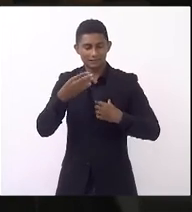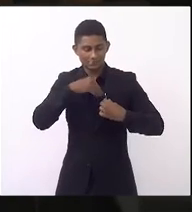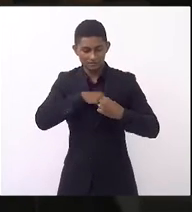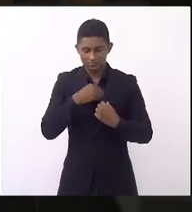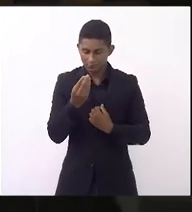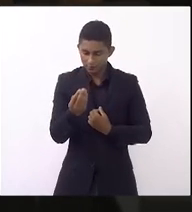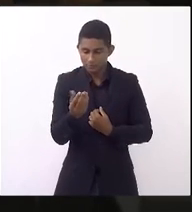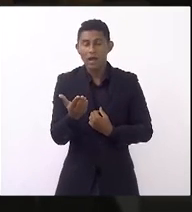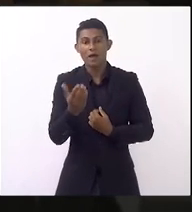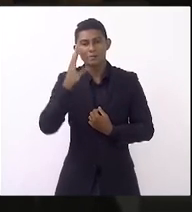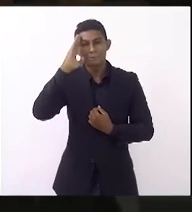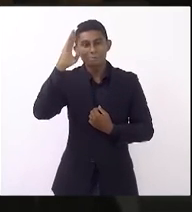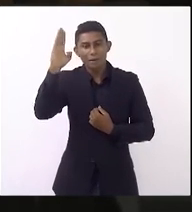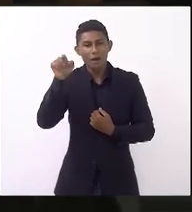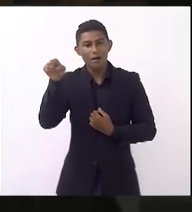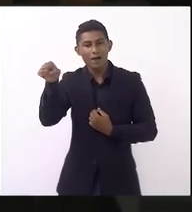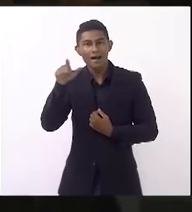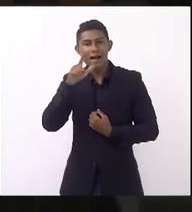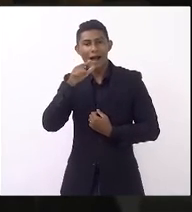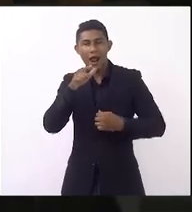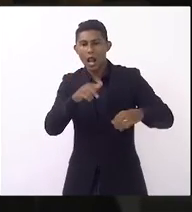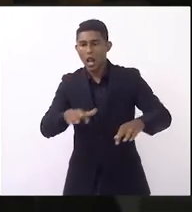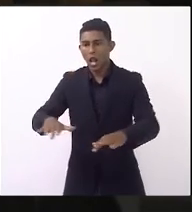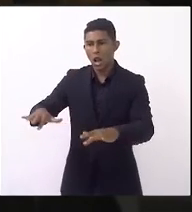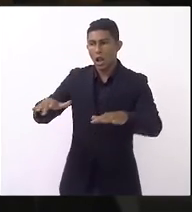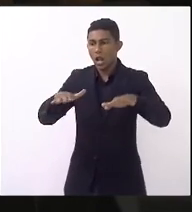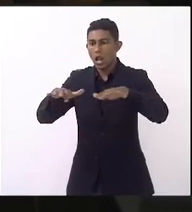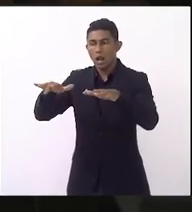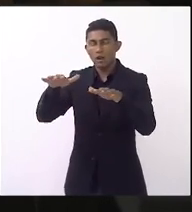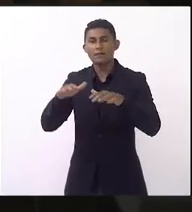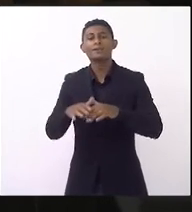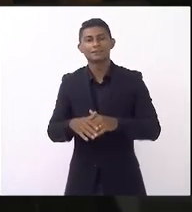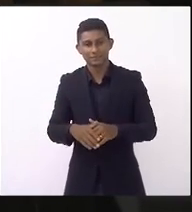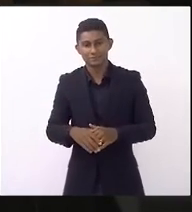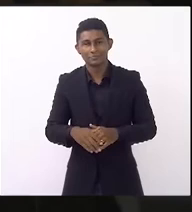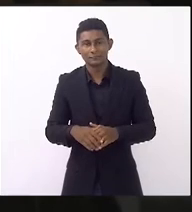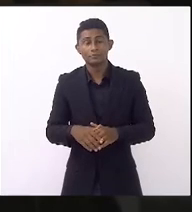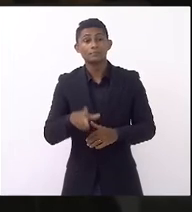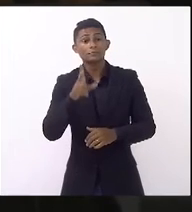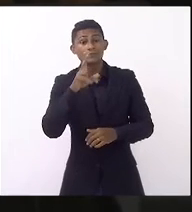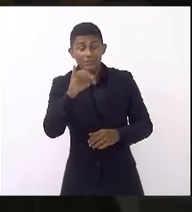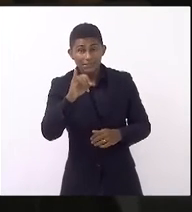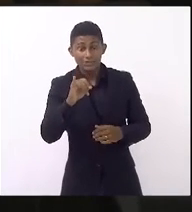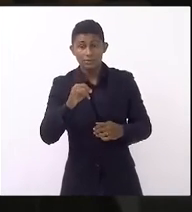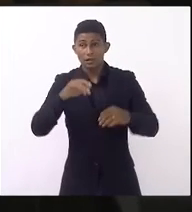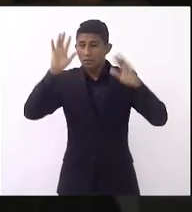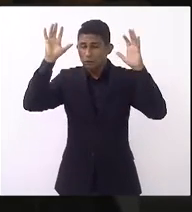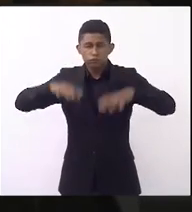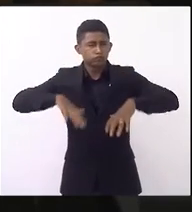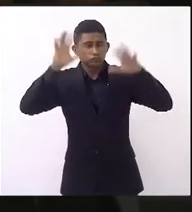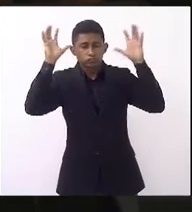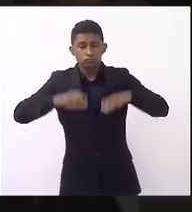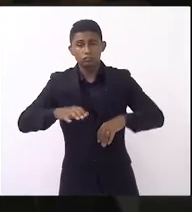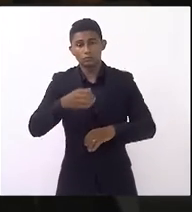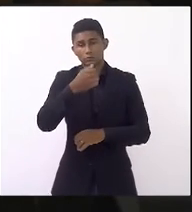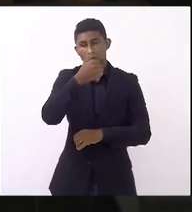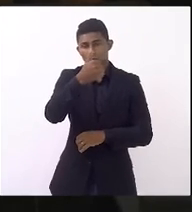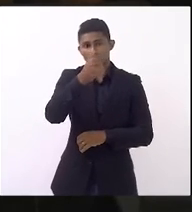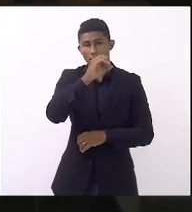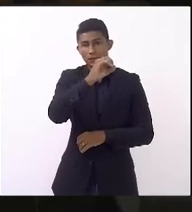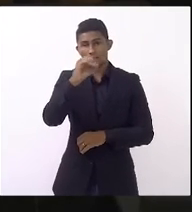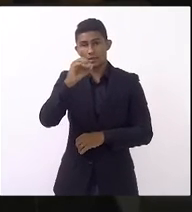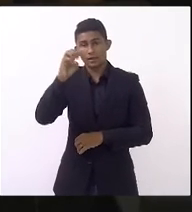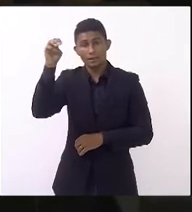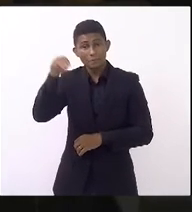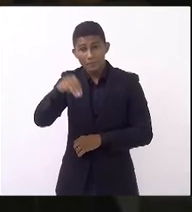alta, porque a água não ia escoar para lugar nenhum. Mas se chovesse 100 milímetros, eu já ia ter